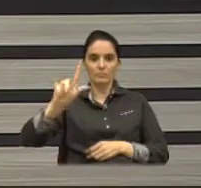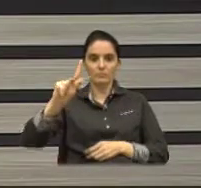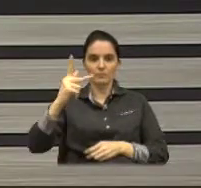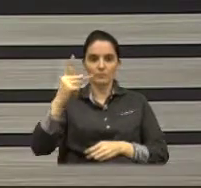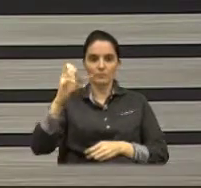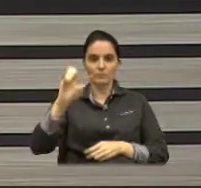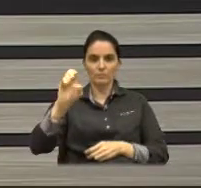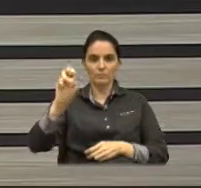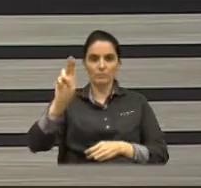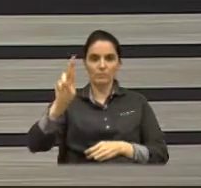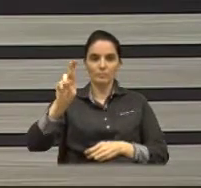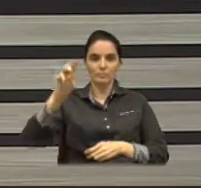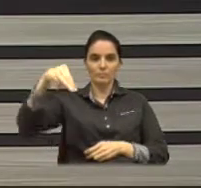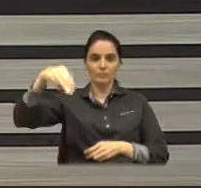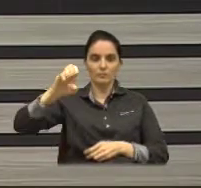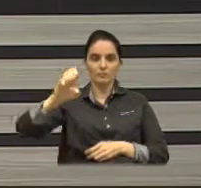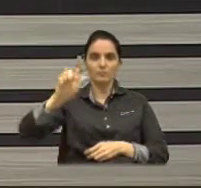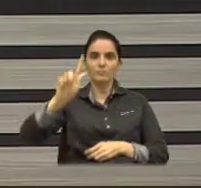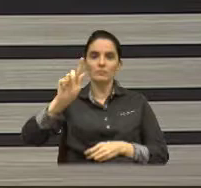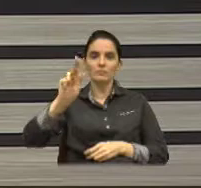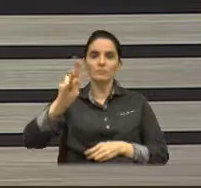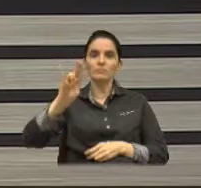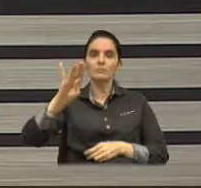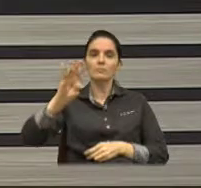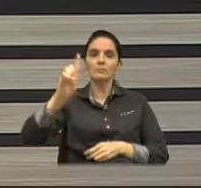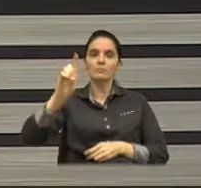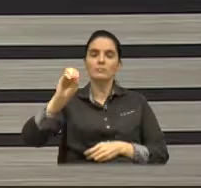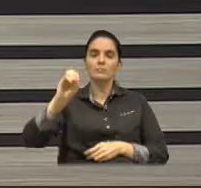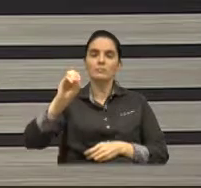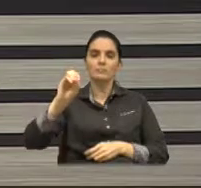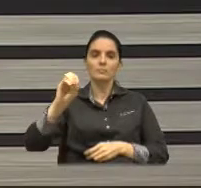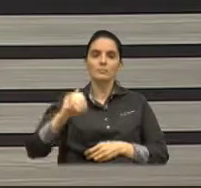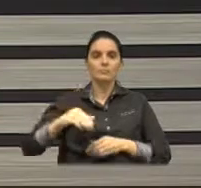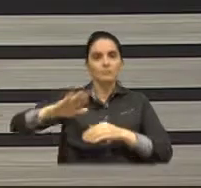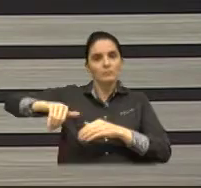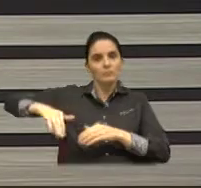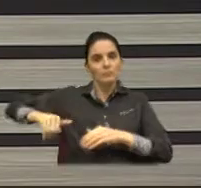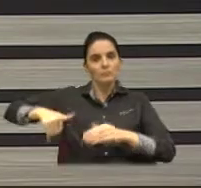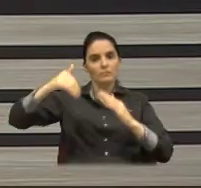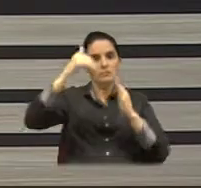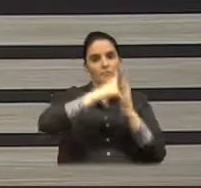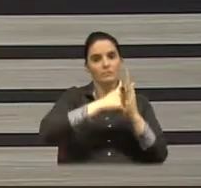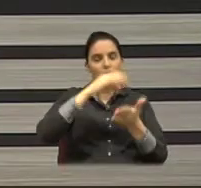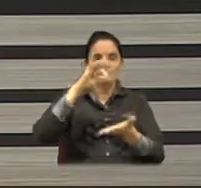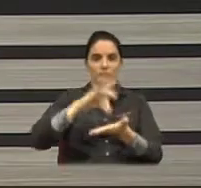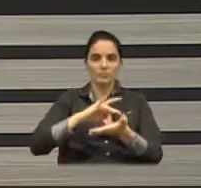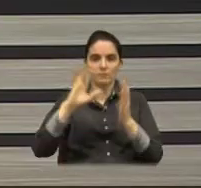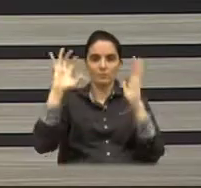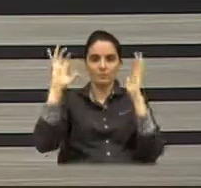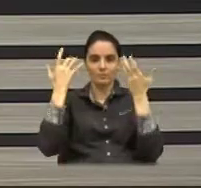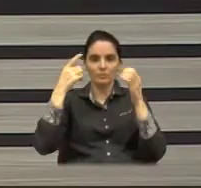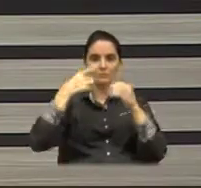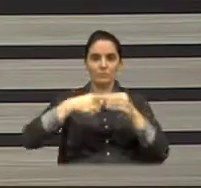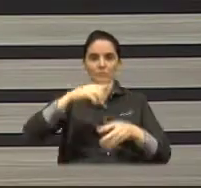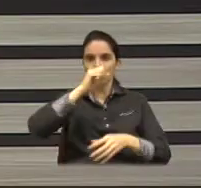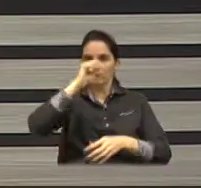oficial de eventos do município de Limeira. O projeto não contém emendas e o parecer é favorável. O projeto